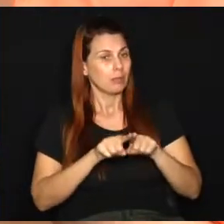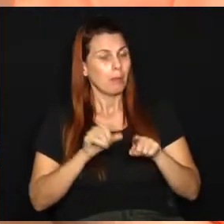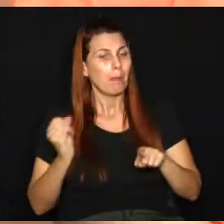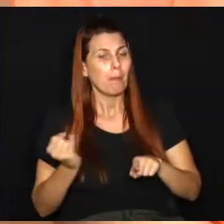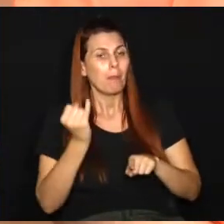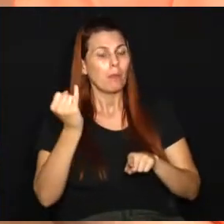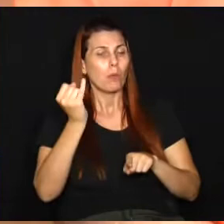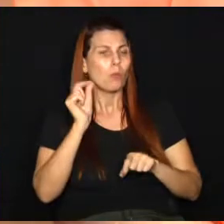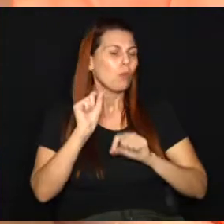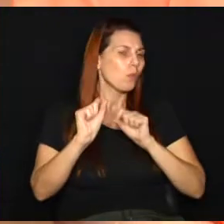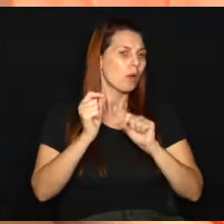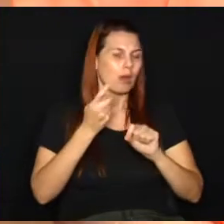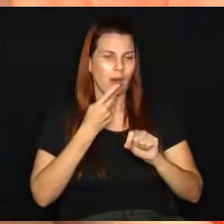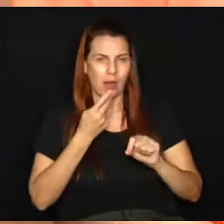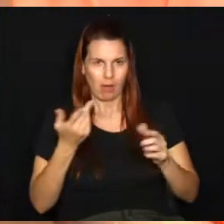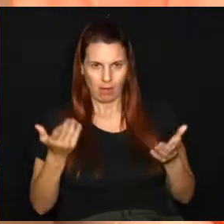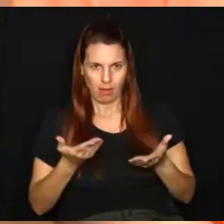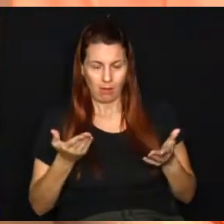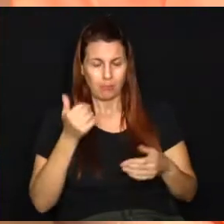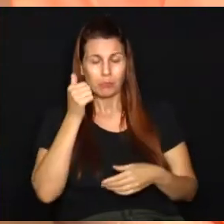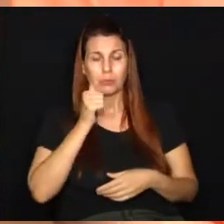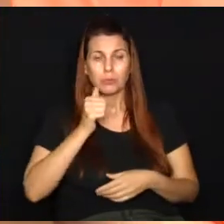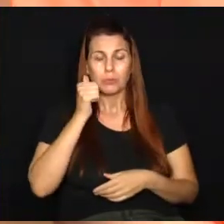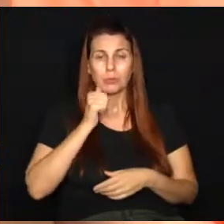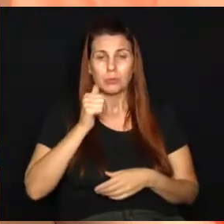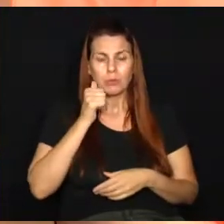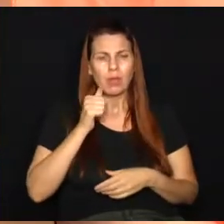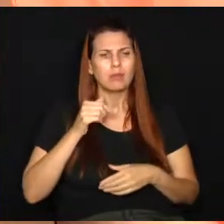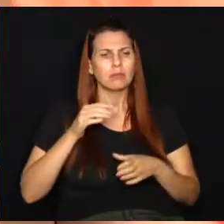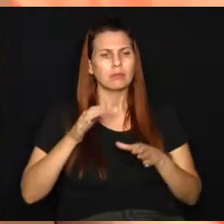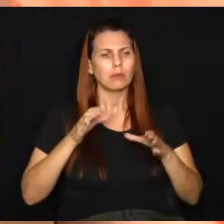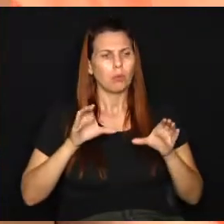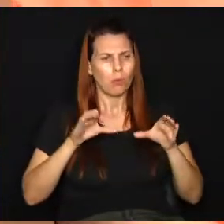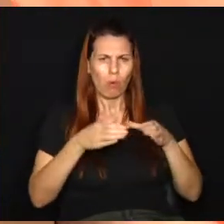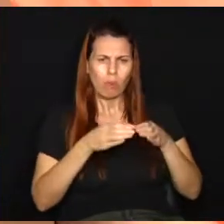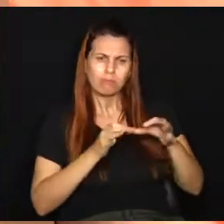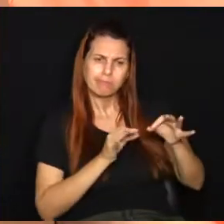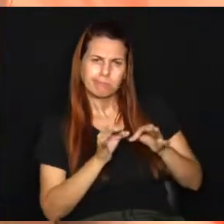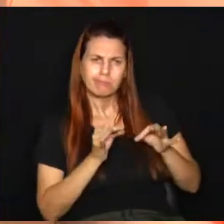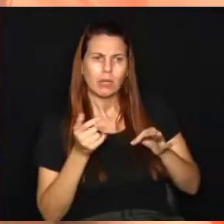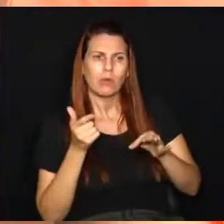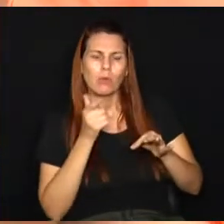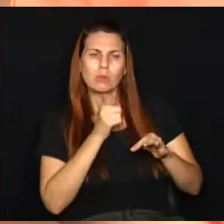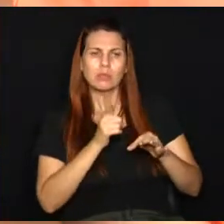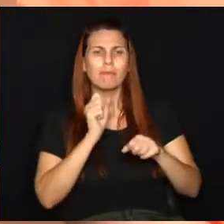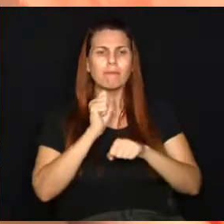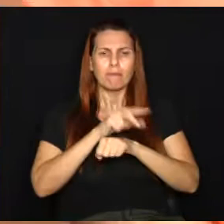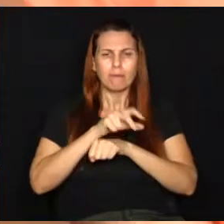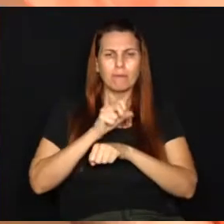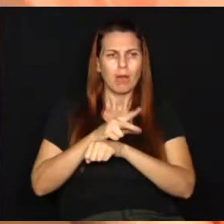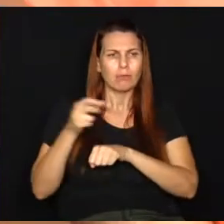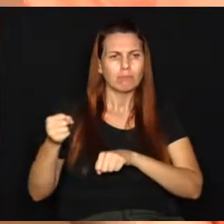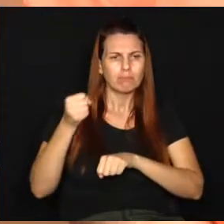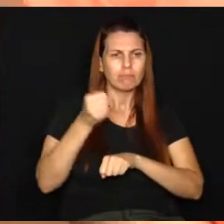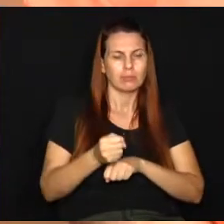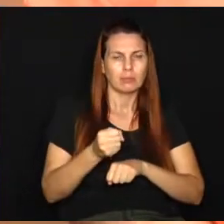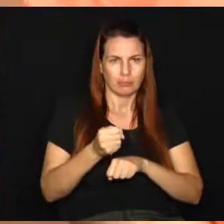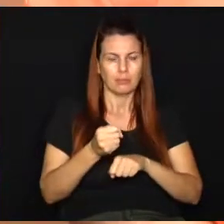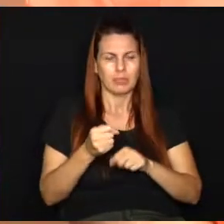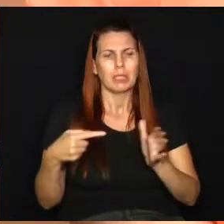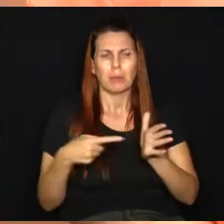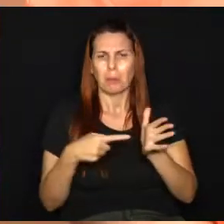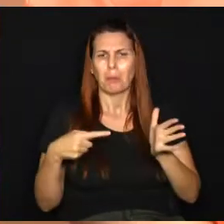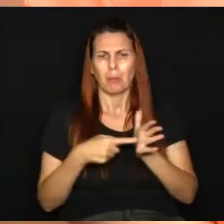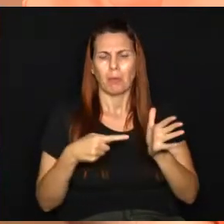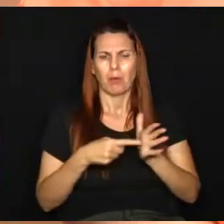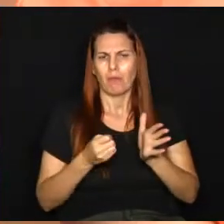atualidade é que a mulherada tem se organizado para ocupar cada vez mais espaço, tem feito denúncias